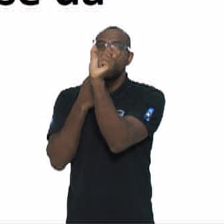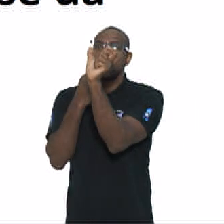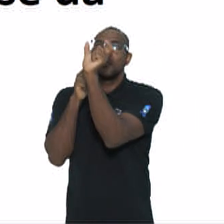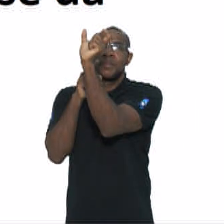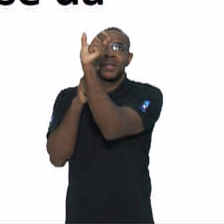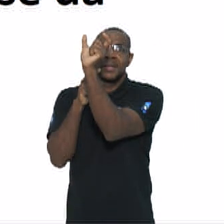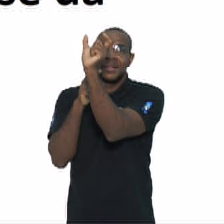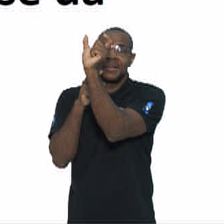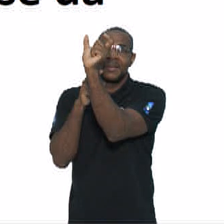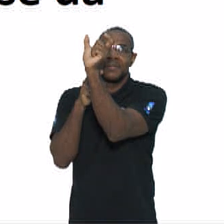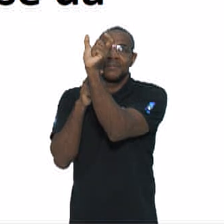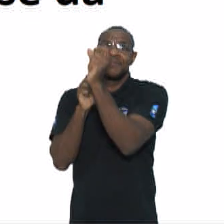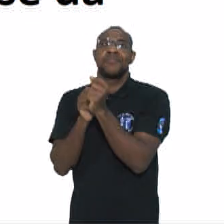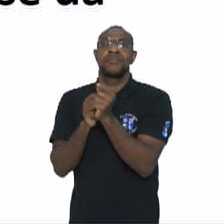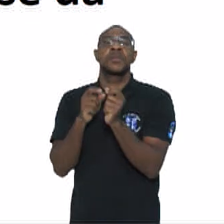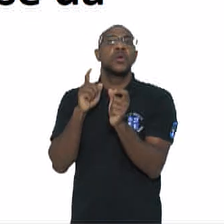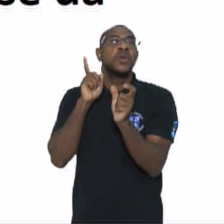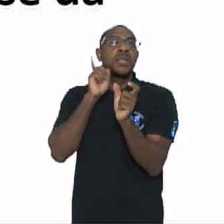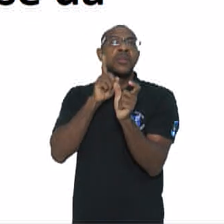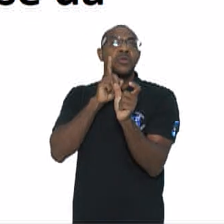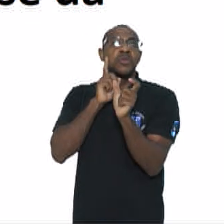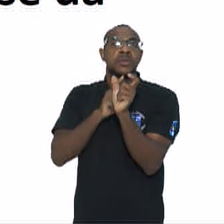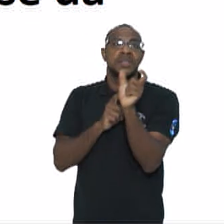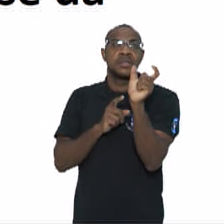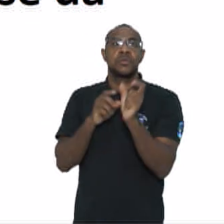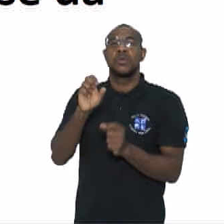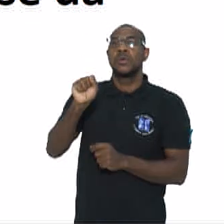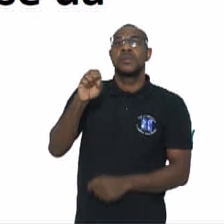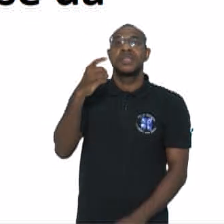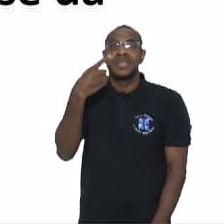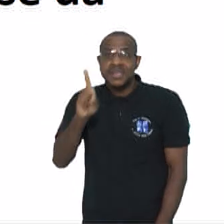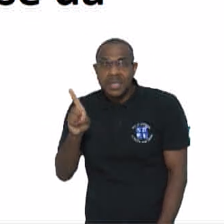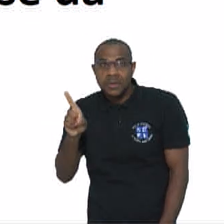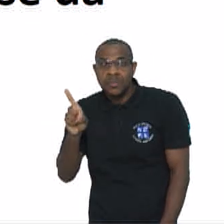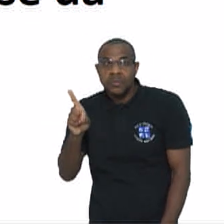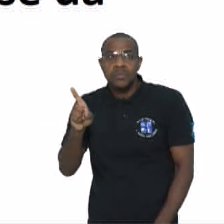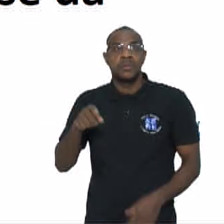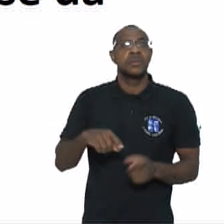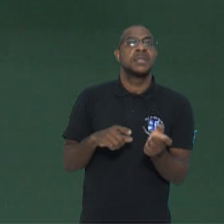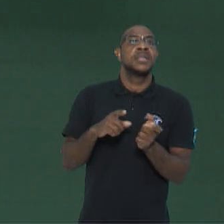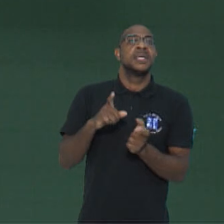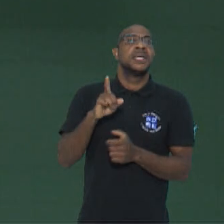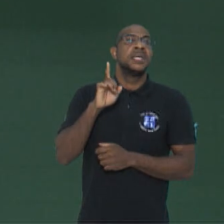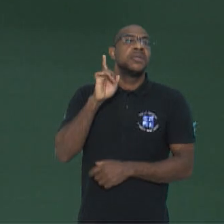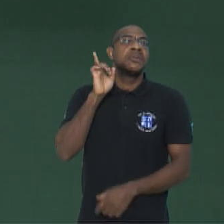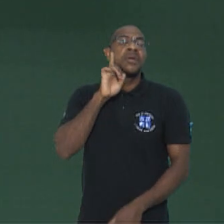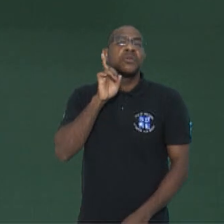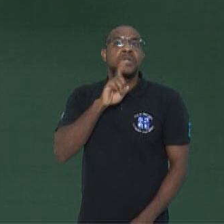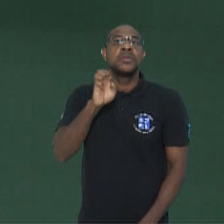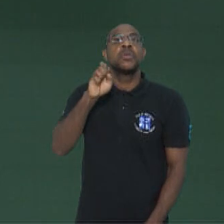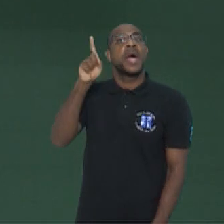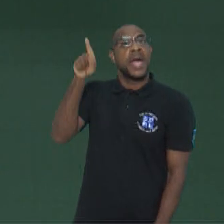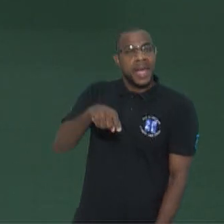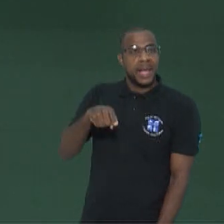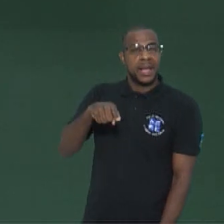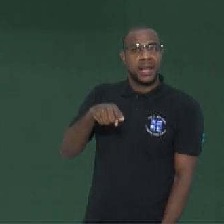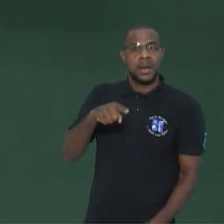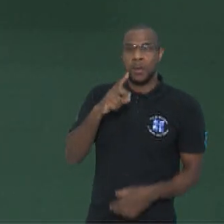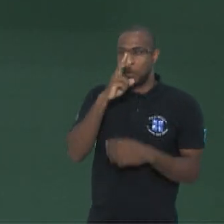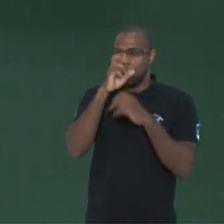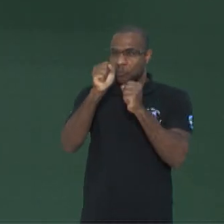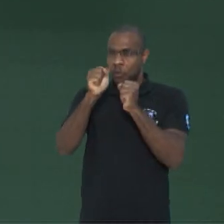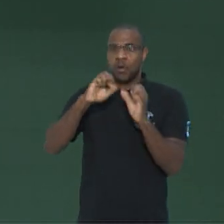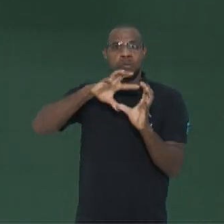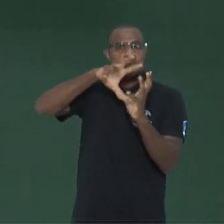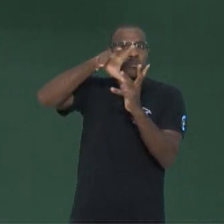Estados Unidos são no plural e Estados Unidos é uma potência mundial. Eu vou falar uma coisa